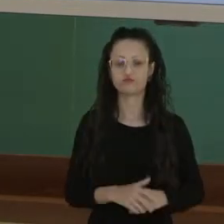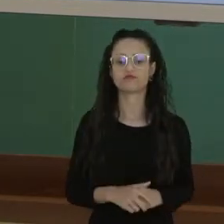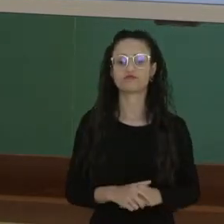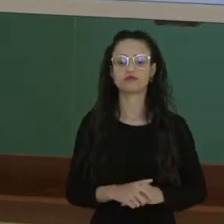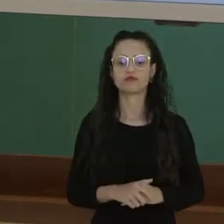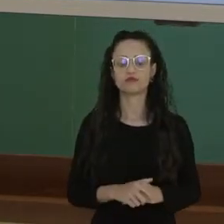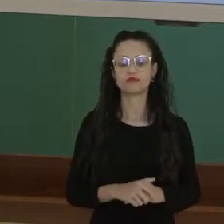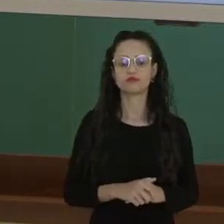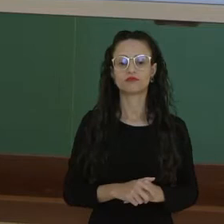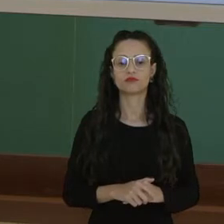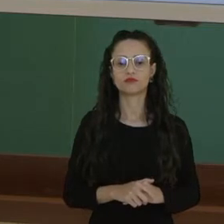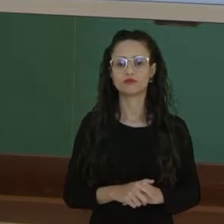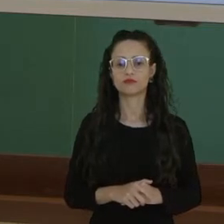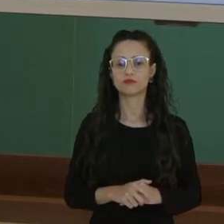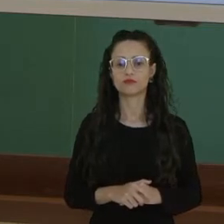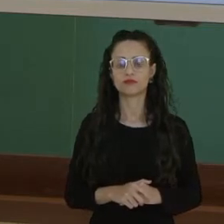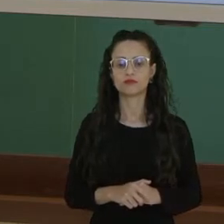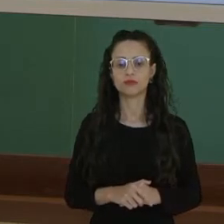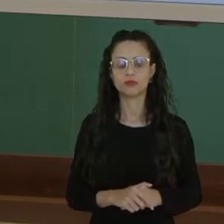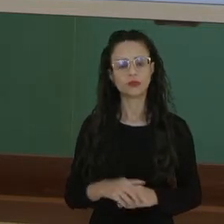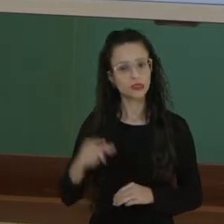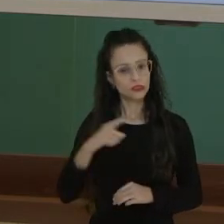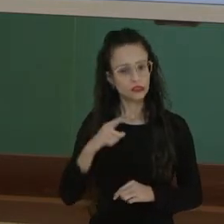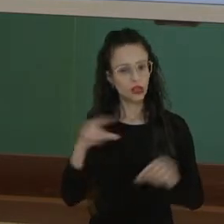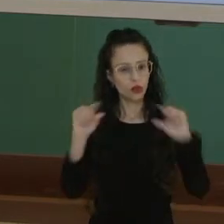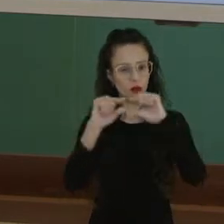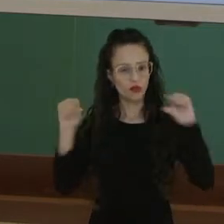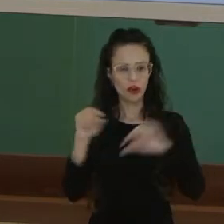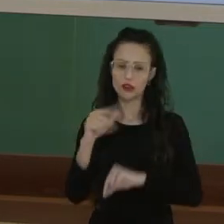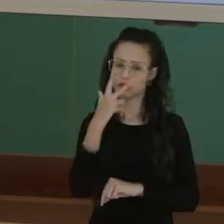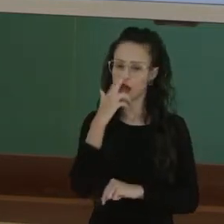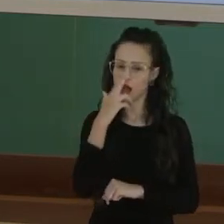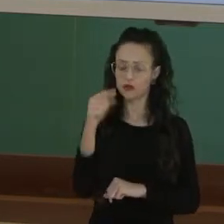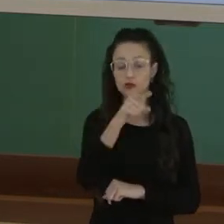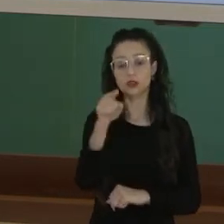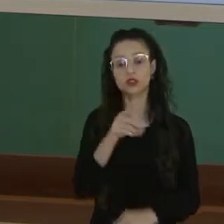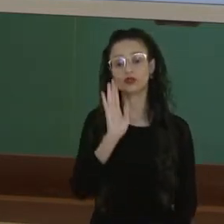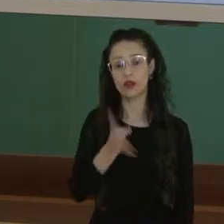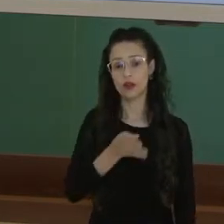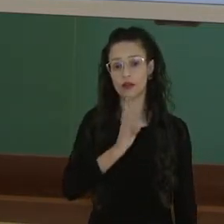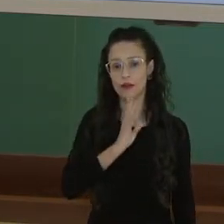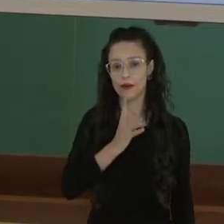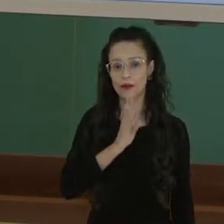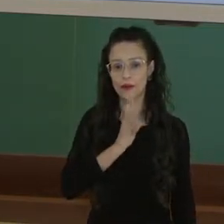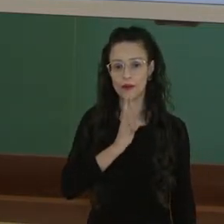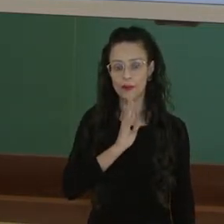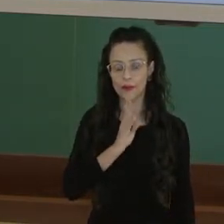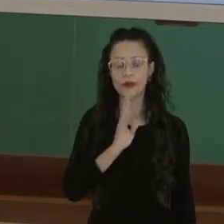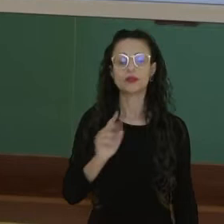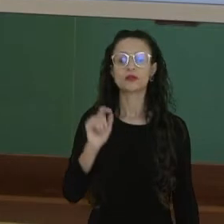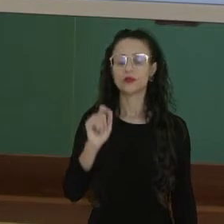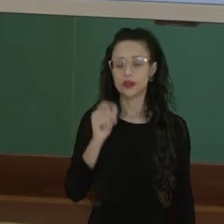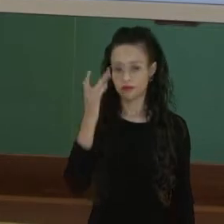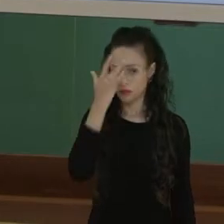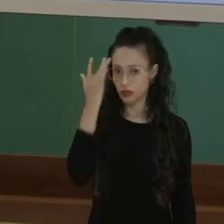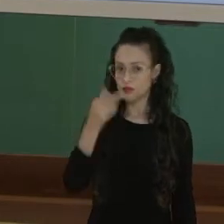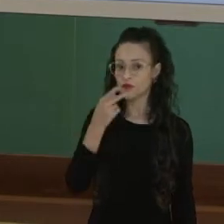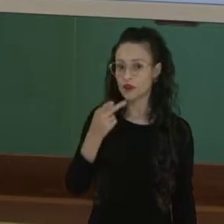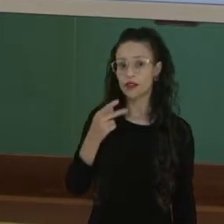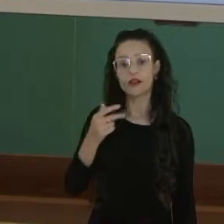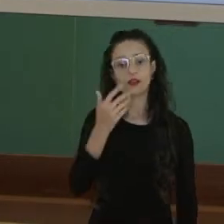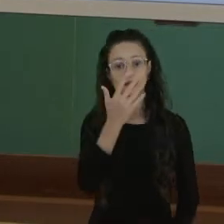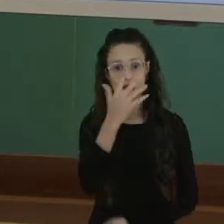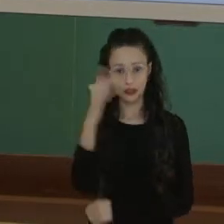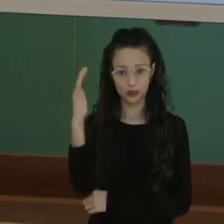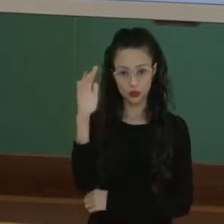Bem, tem um ditado que provavelmente você já ouviu falar, que você já ouviu mais de uma vez alguém dizer: na